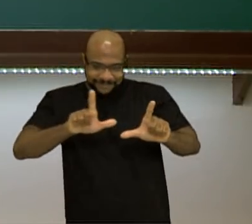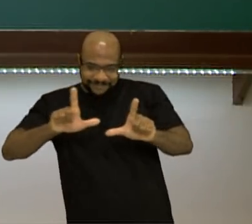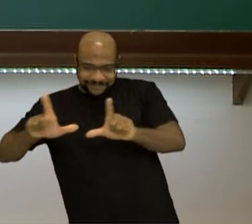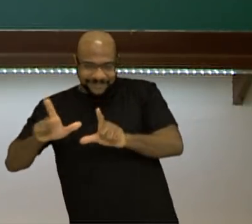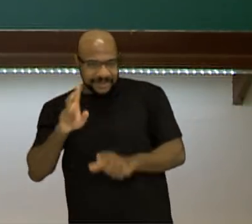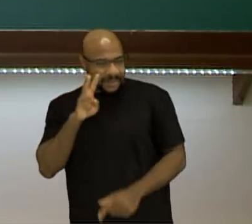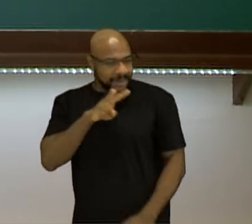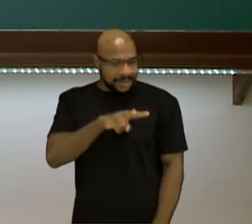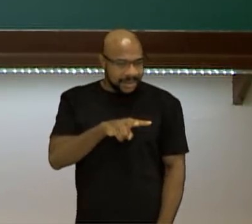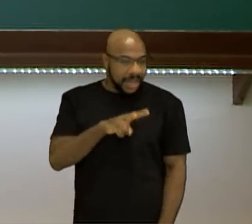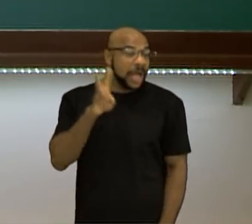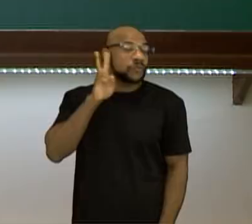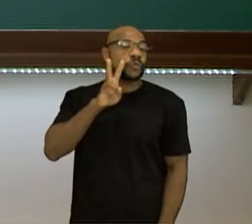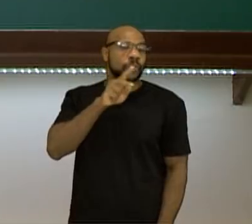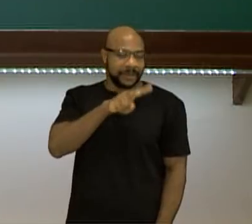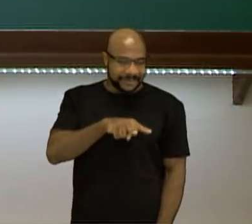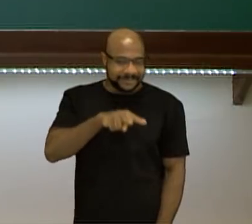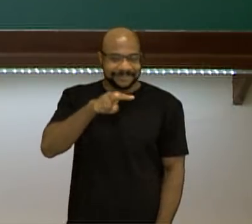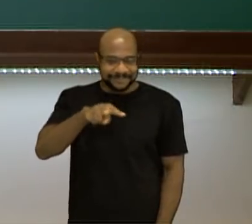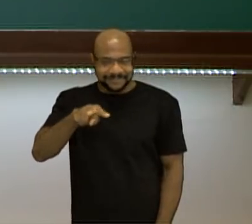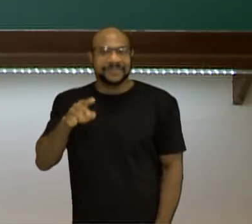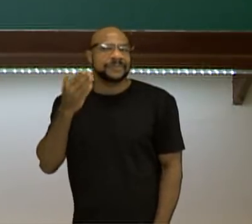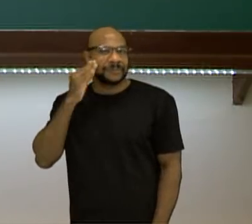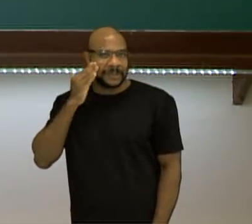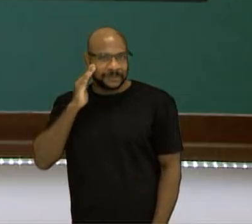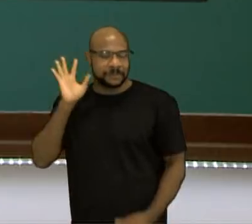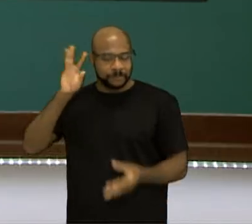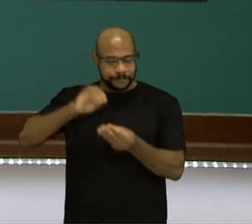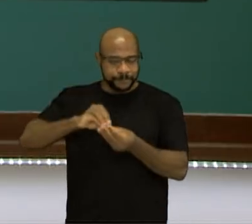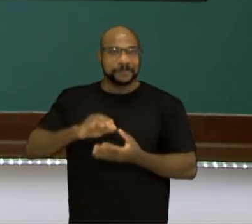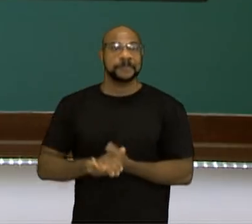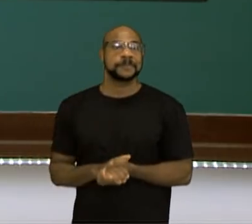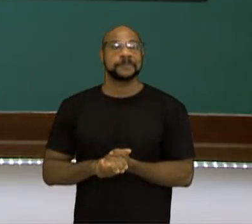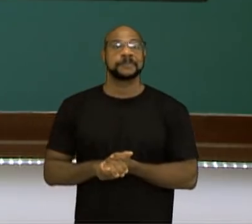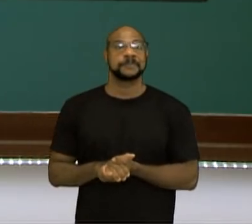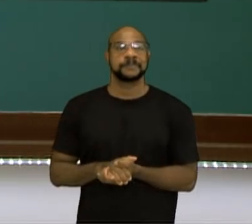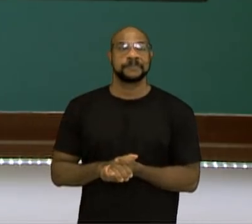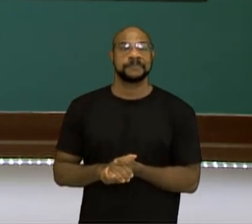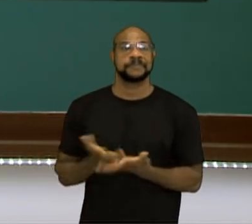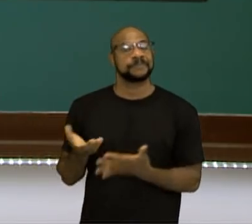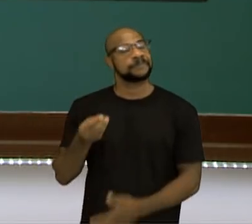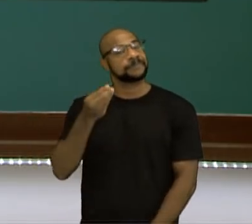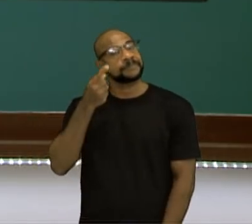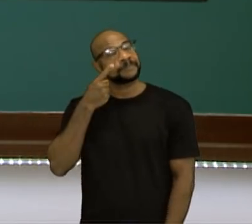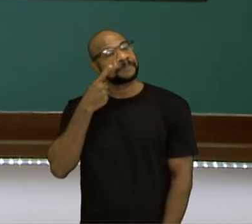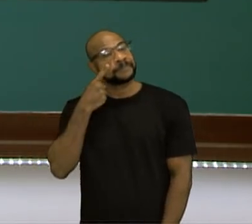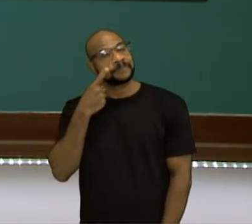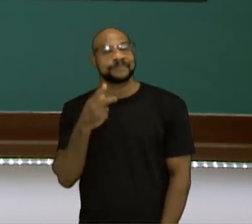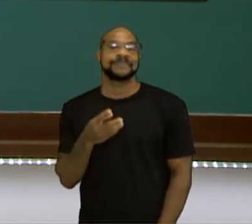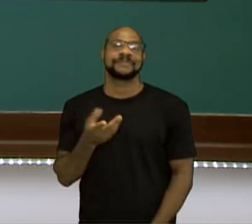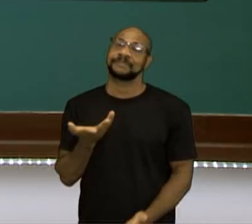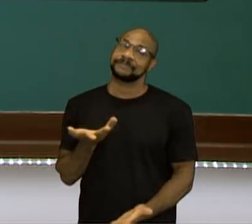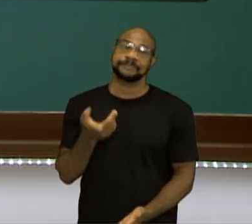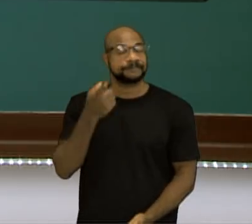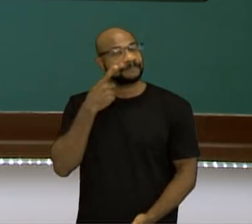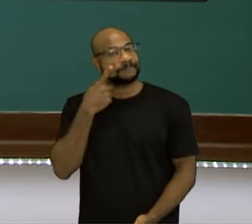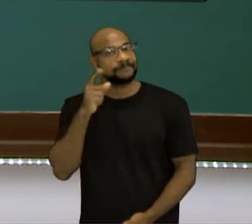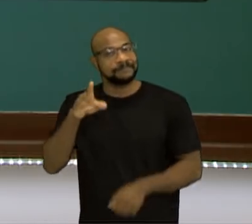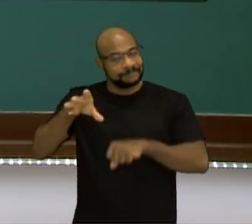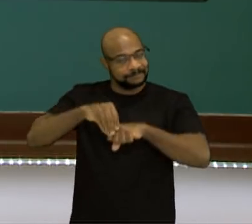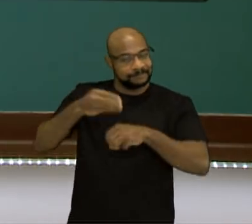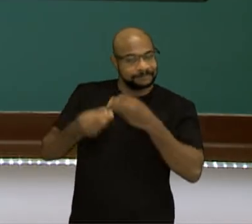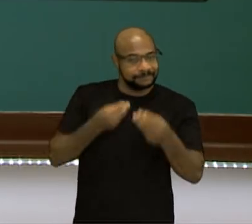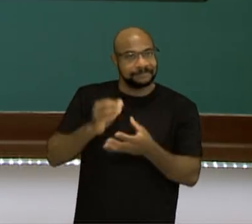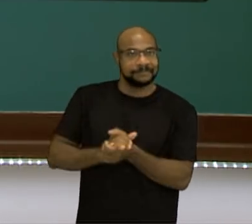não é mesmo? Bom, então, vamos testar os seus conhecimentos? Vamos ao